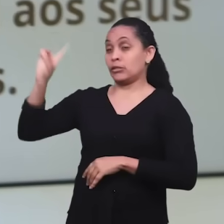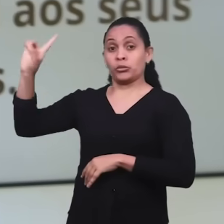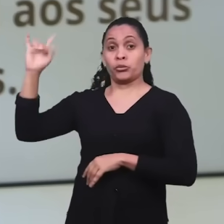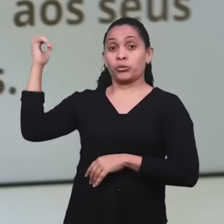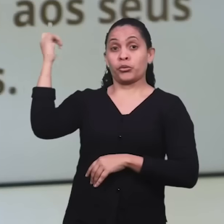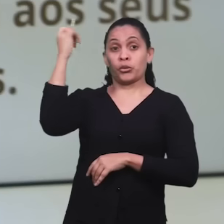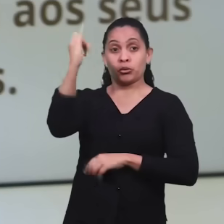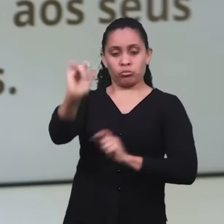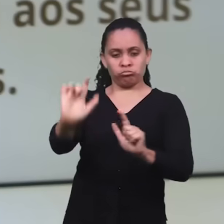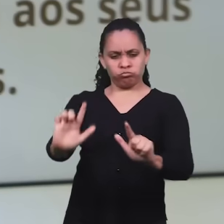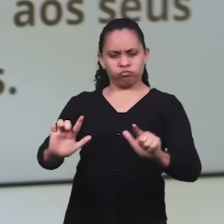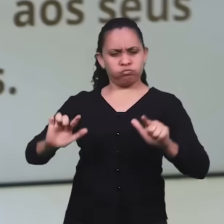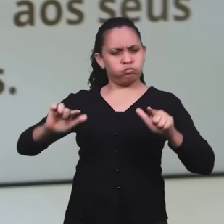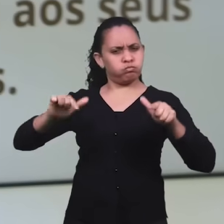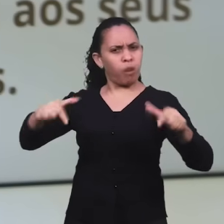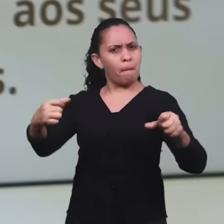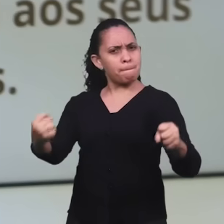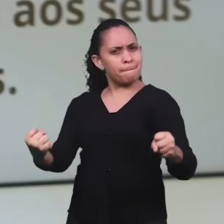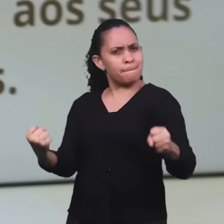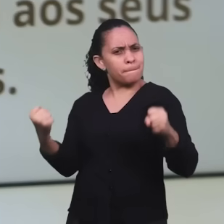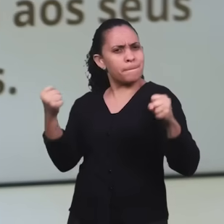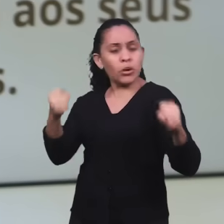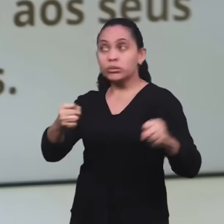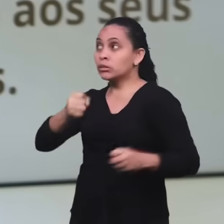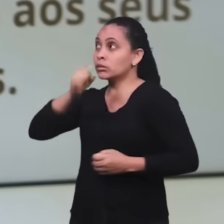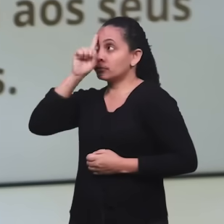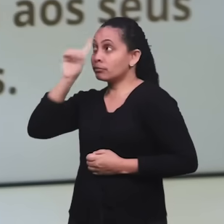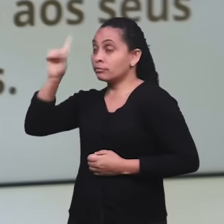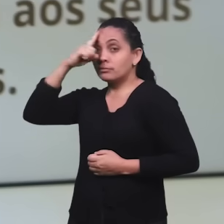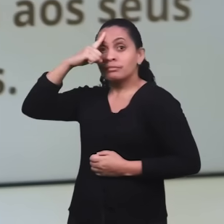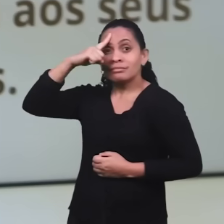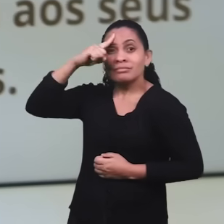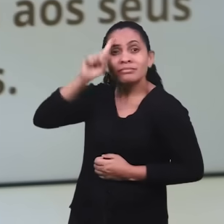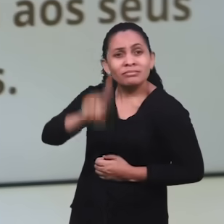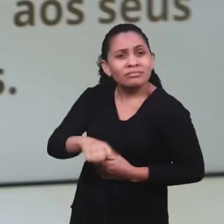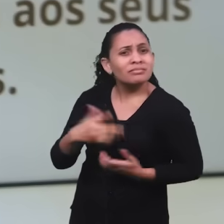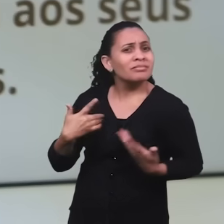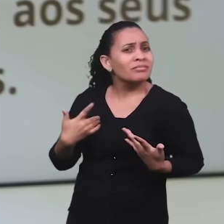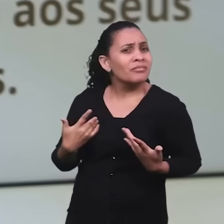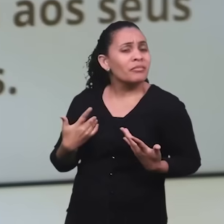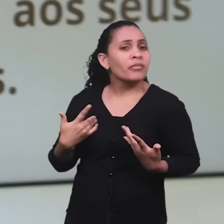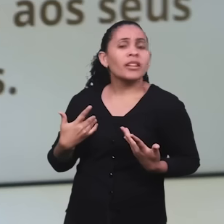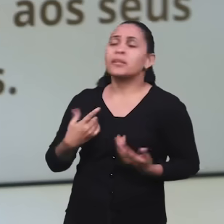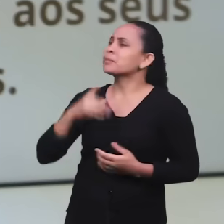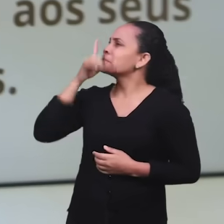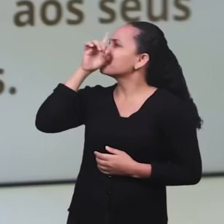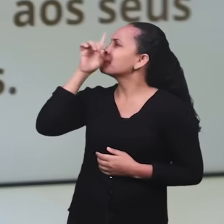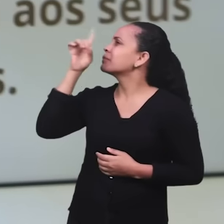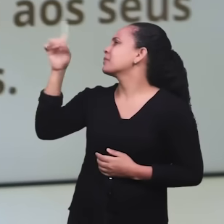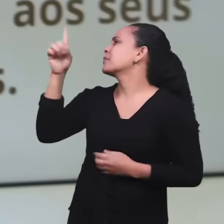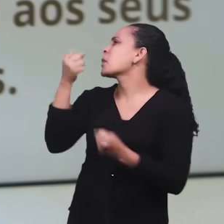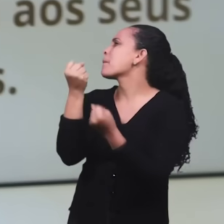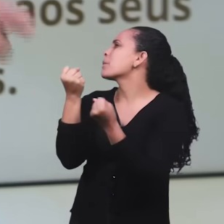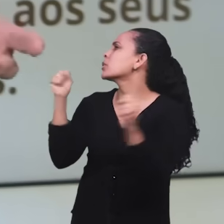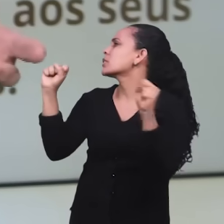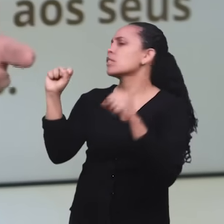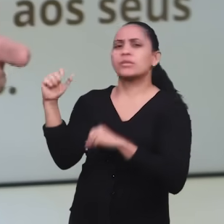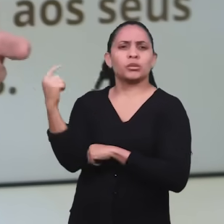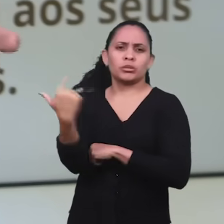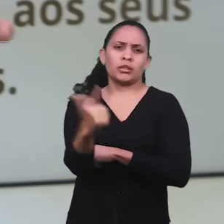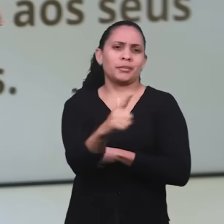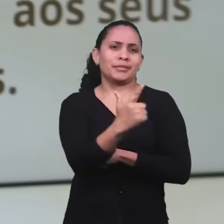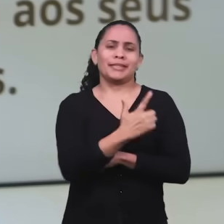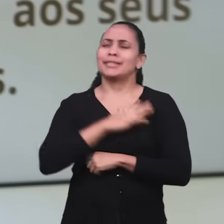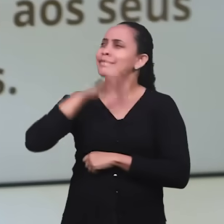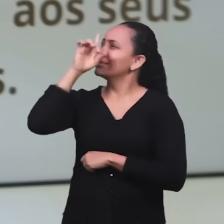que a palavra do Senhor. Quando o Senhor dá uma ordem, a Bíblia diz, porque para Deus nada é